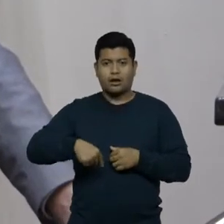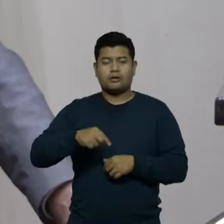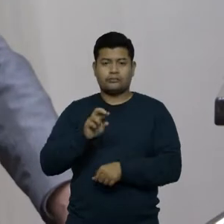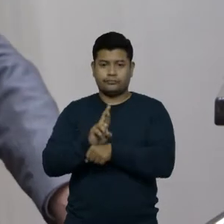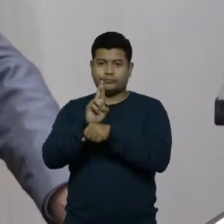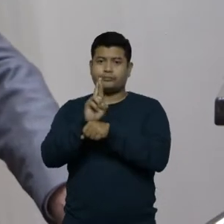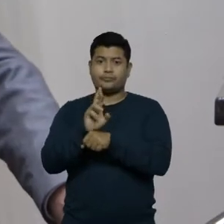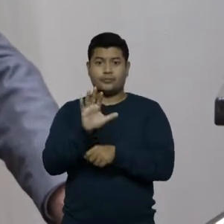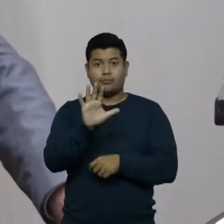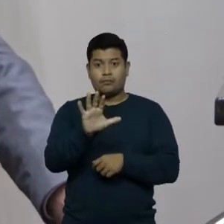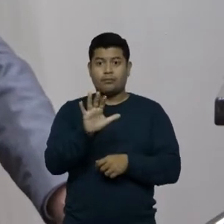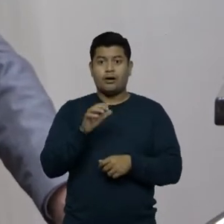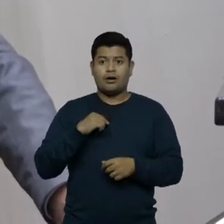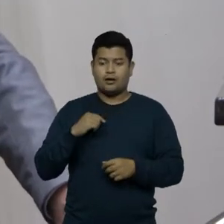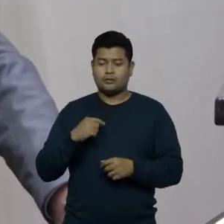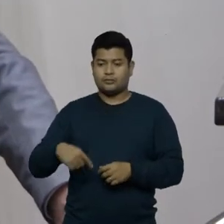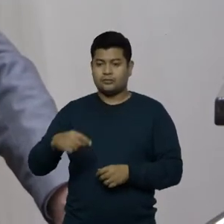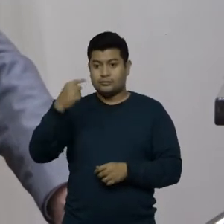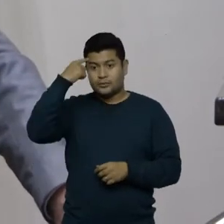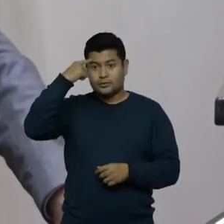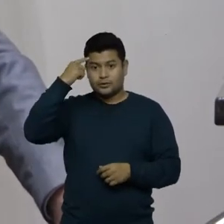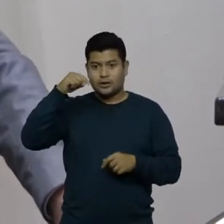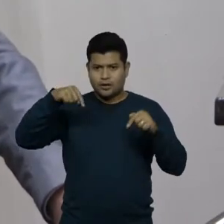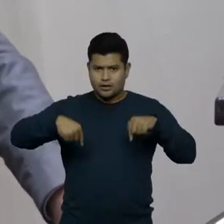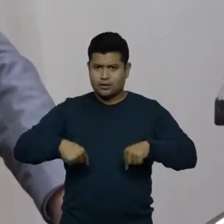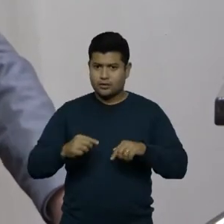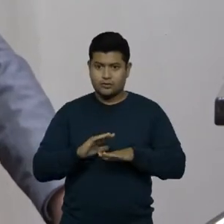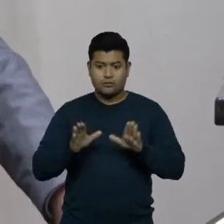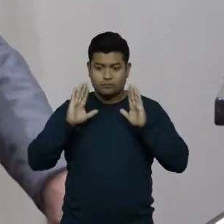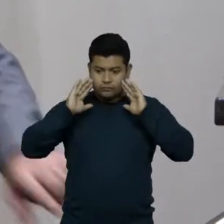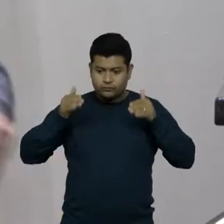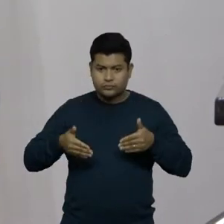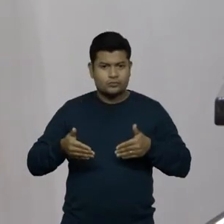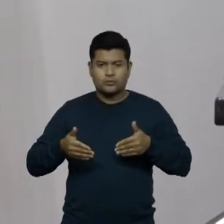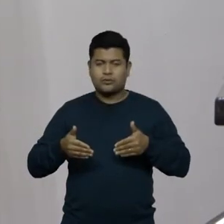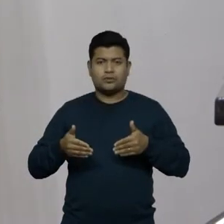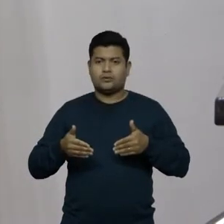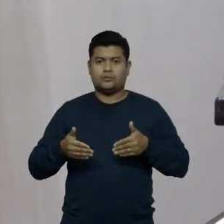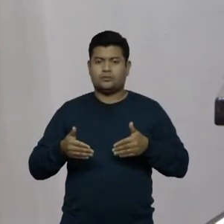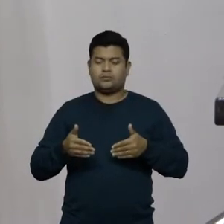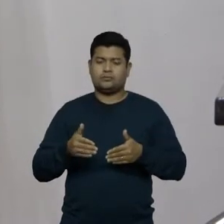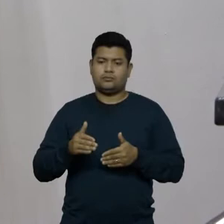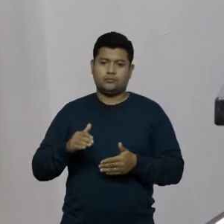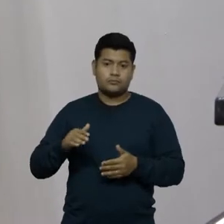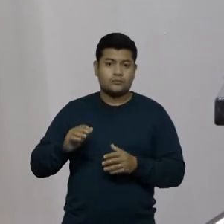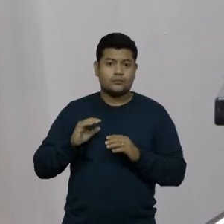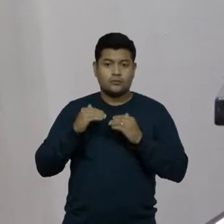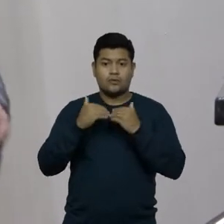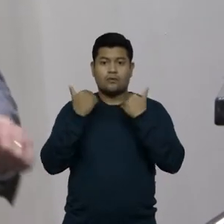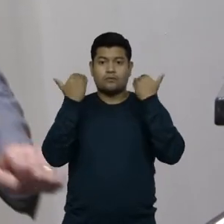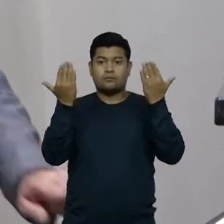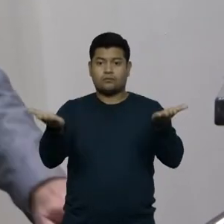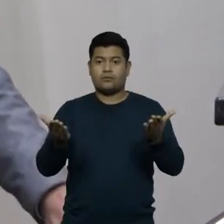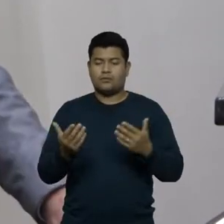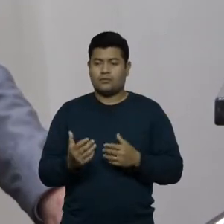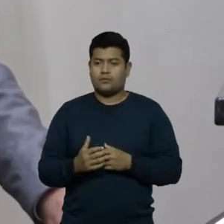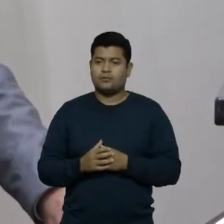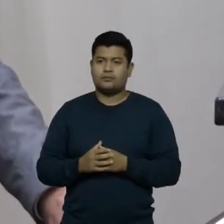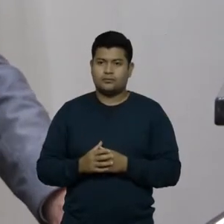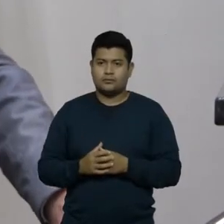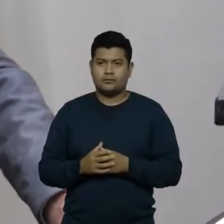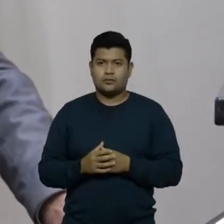mas vai além e aqui da Tribuna das comissões